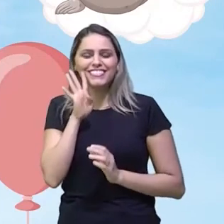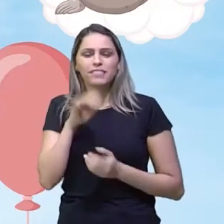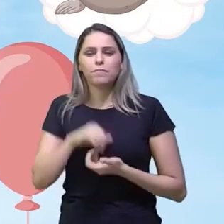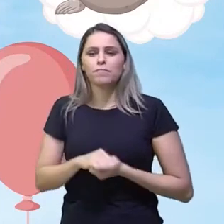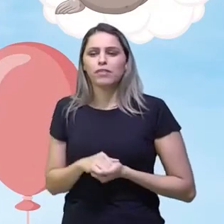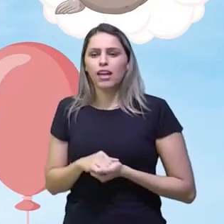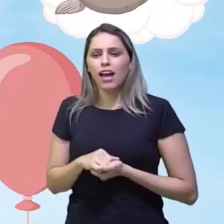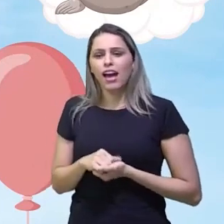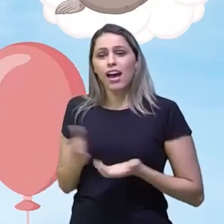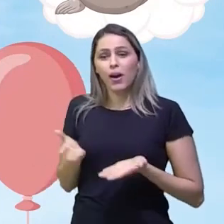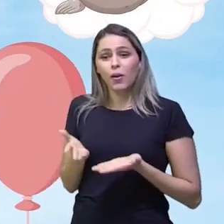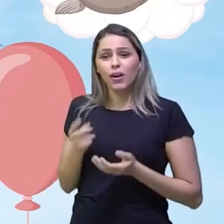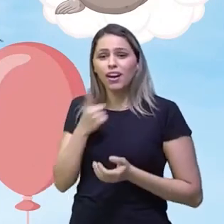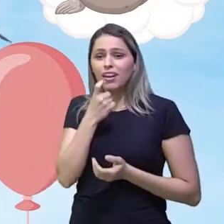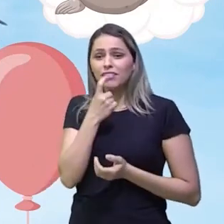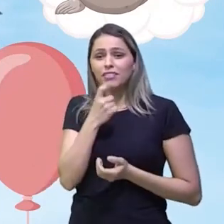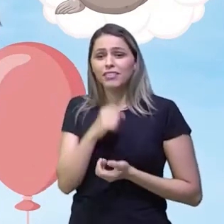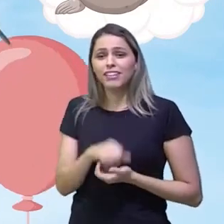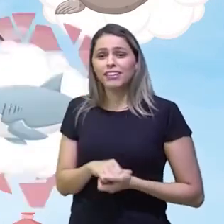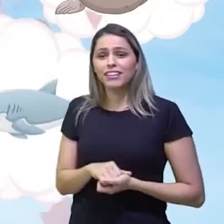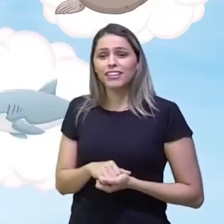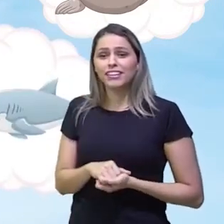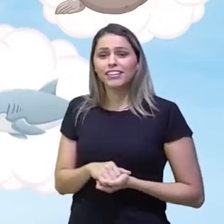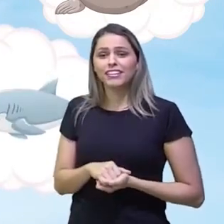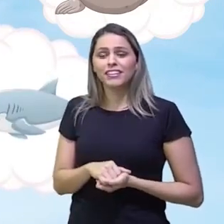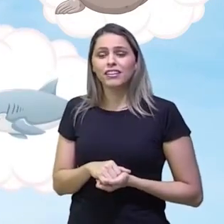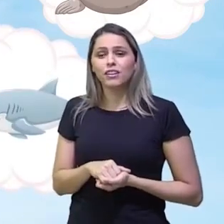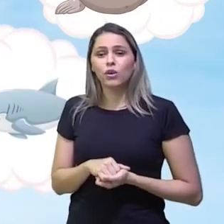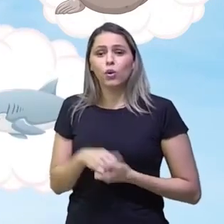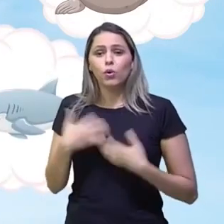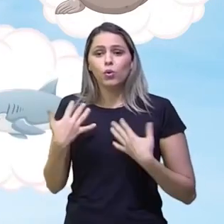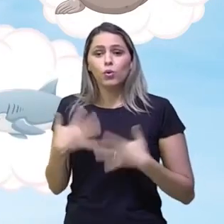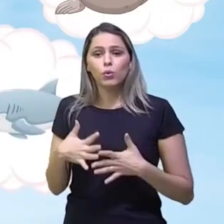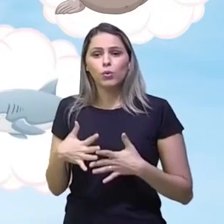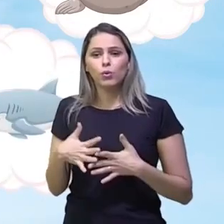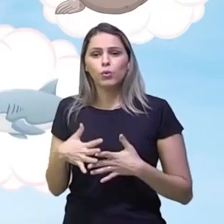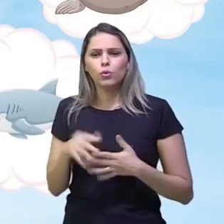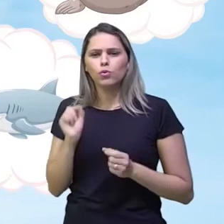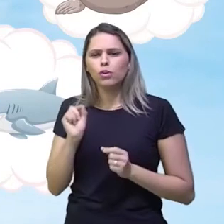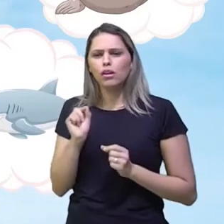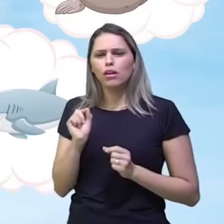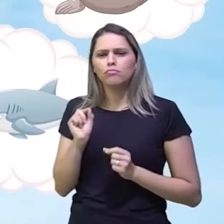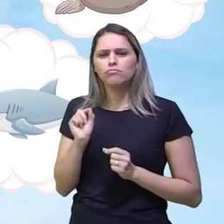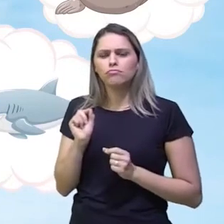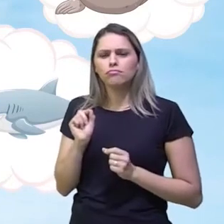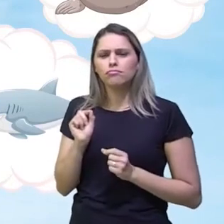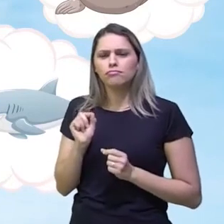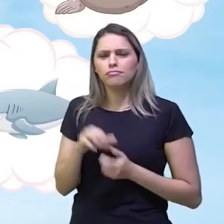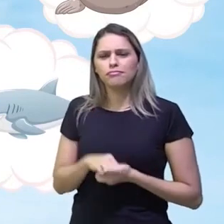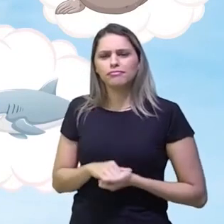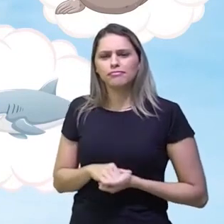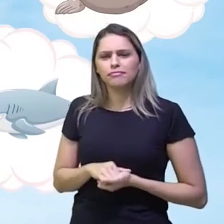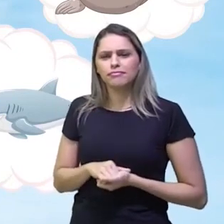agora o vermelho. Vamos lá, o que, que tem aqui pra gente? O que, que é isso aí?